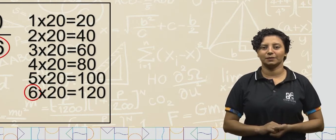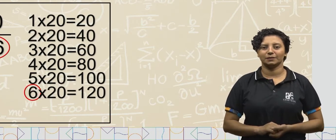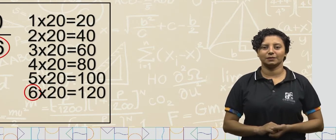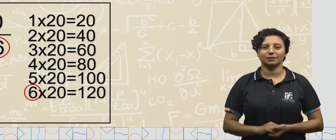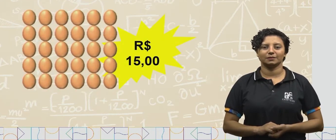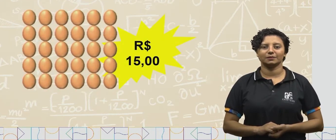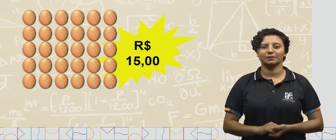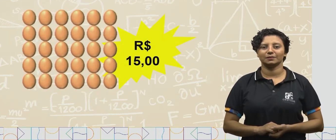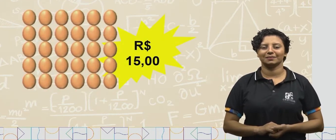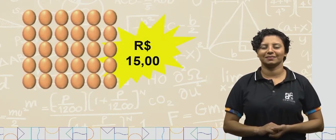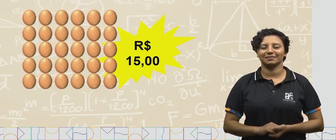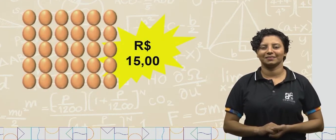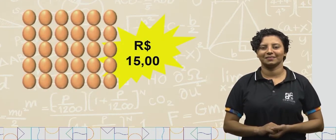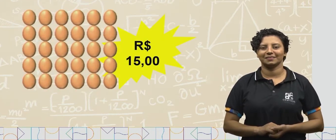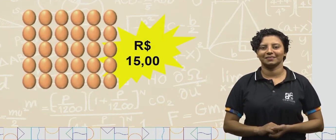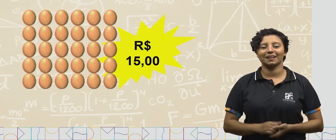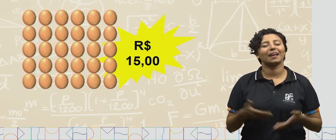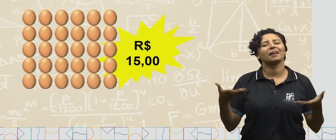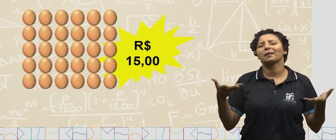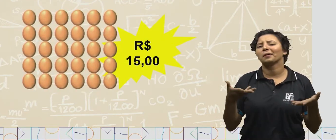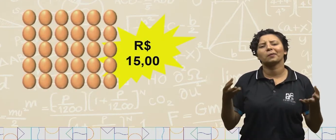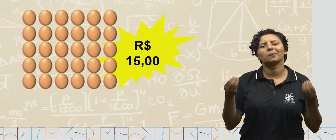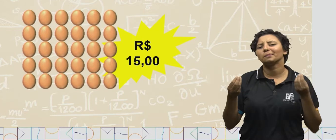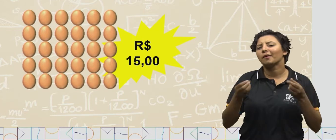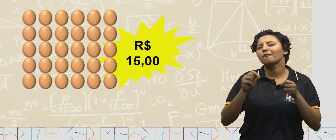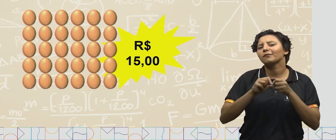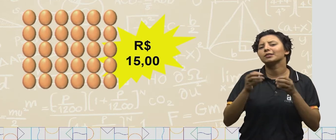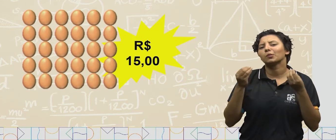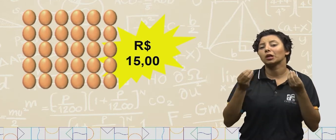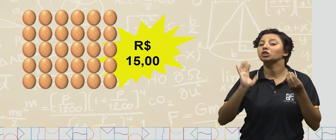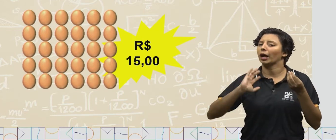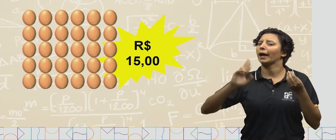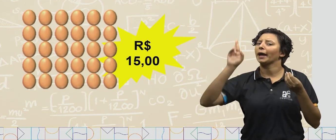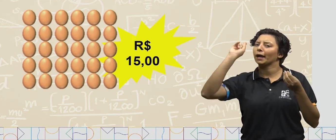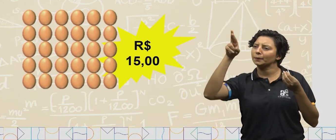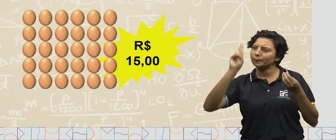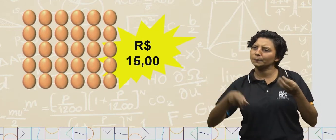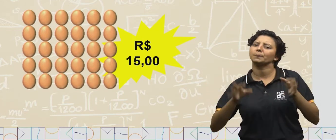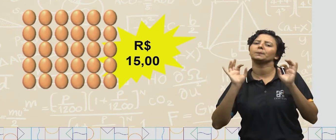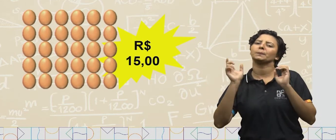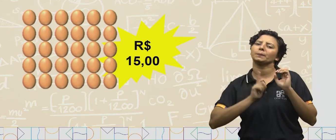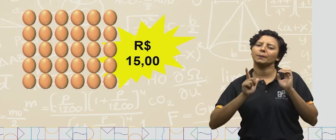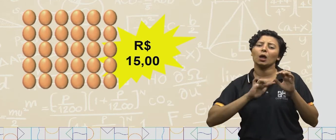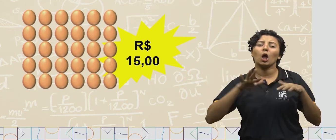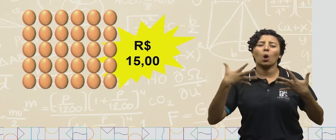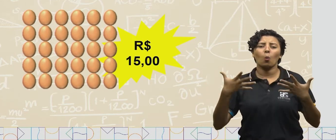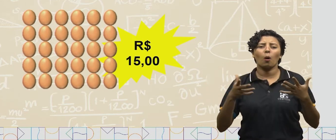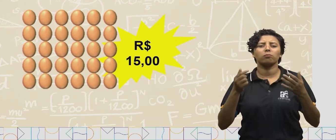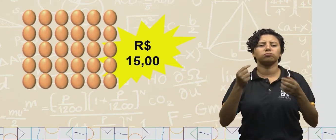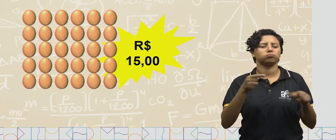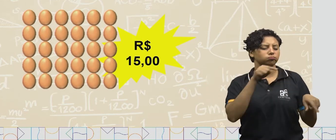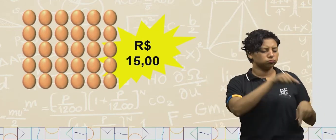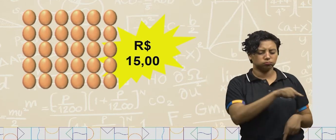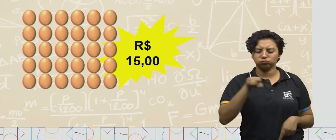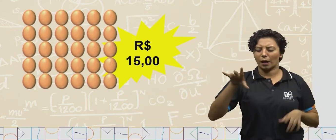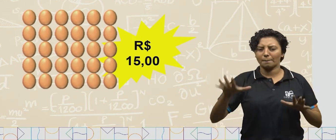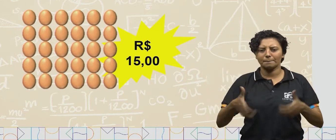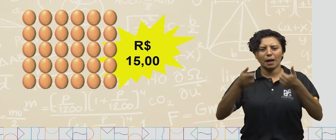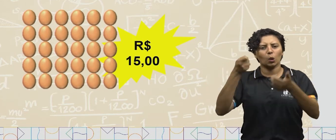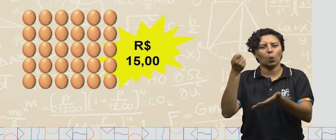0,6. E agora, com os nossos resultados, qual a melhor opção